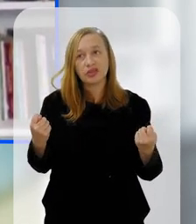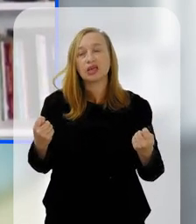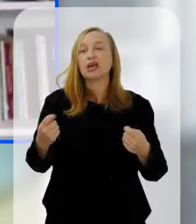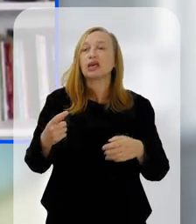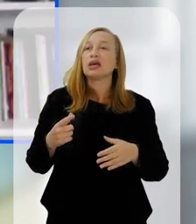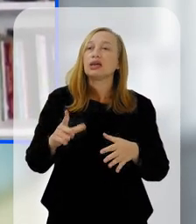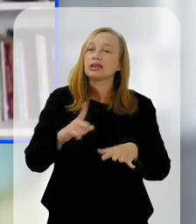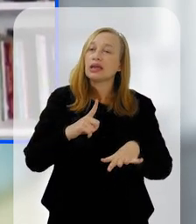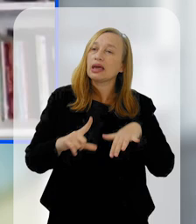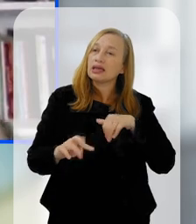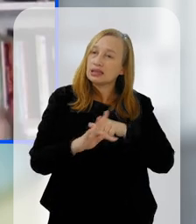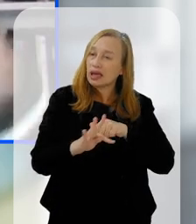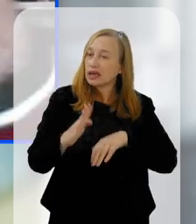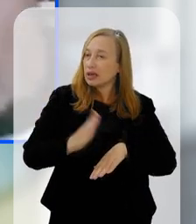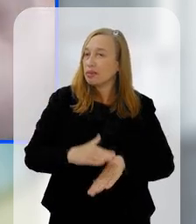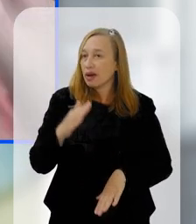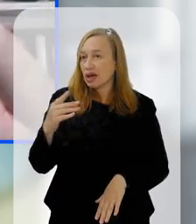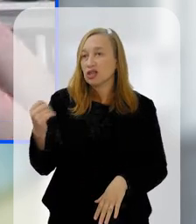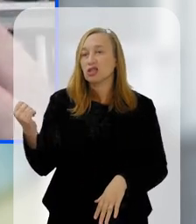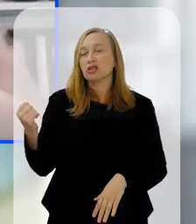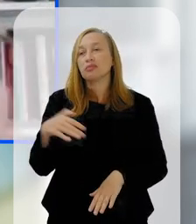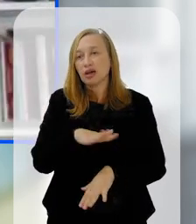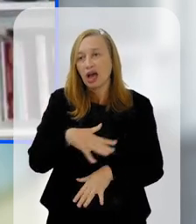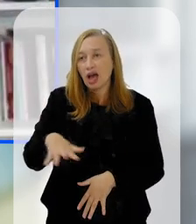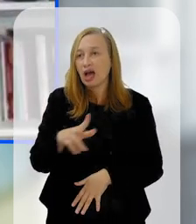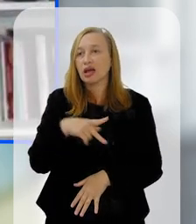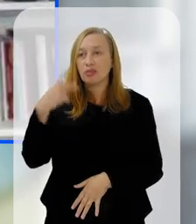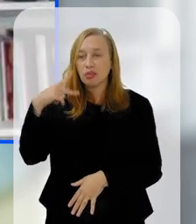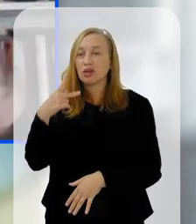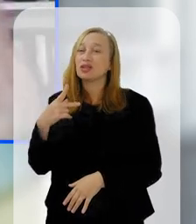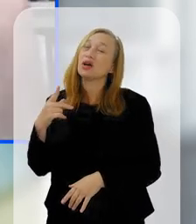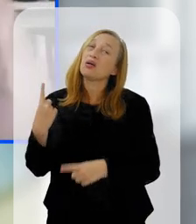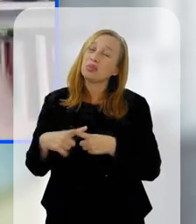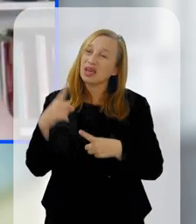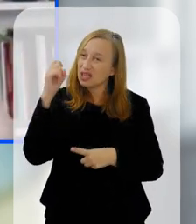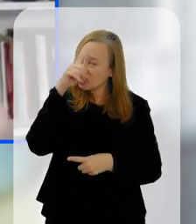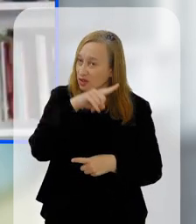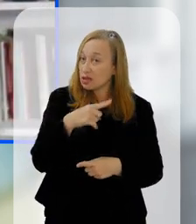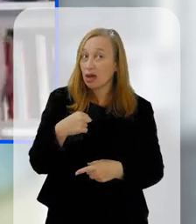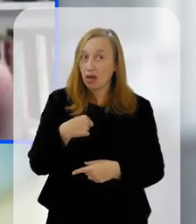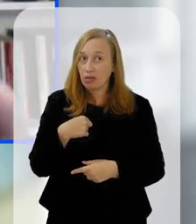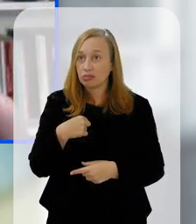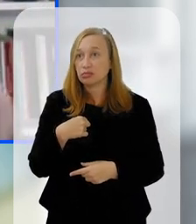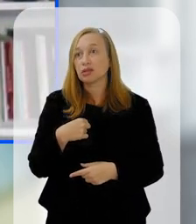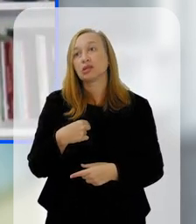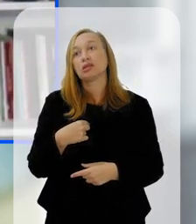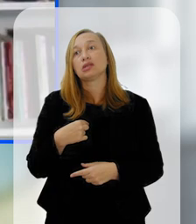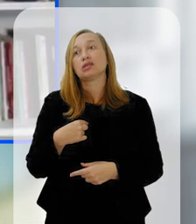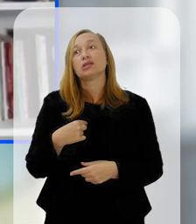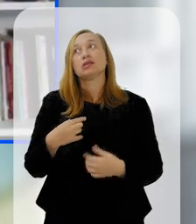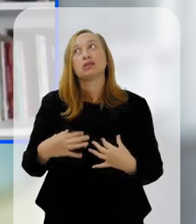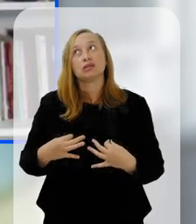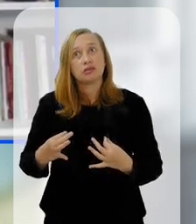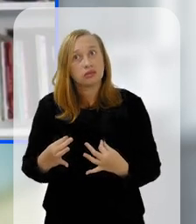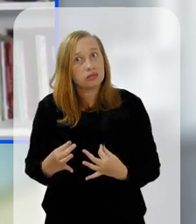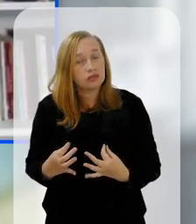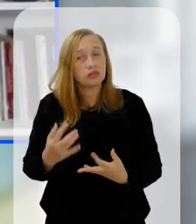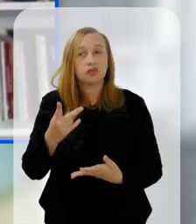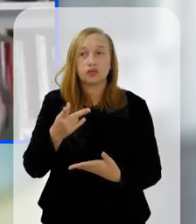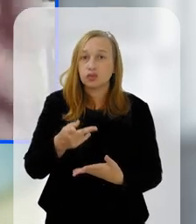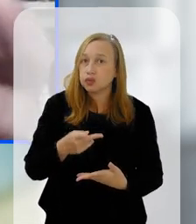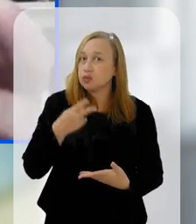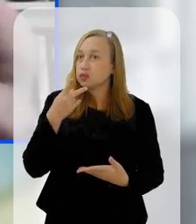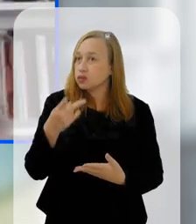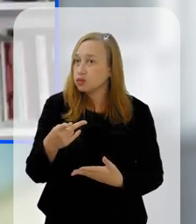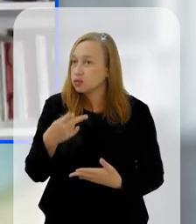espero que este evento leve um pouco mais de técnica para o Boa. meio político, porque é muito difícil. Olha que eu tento